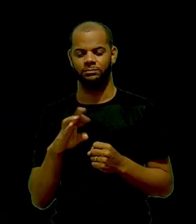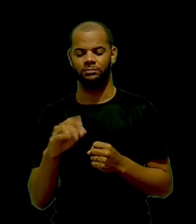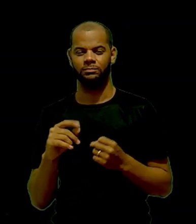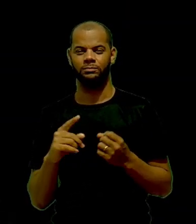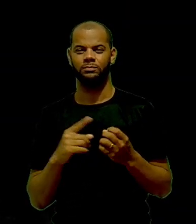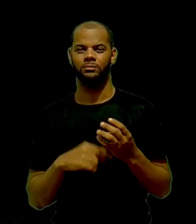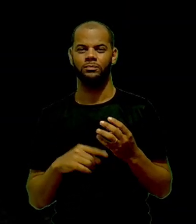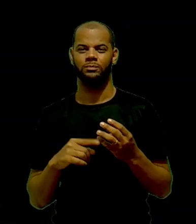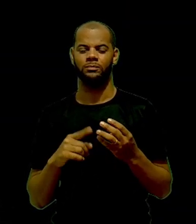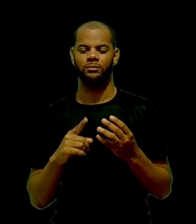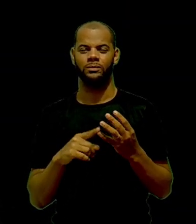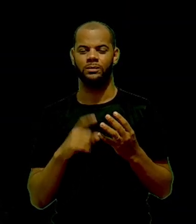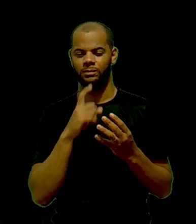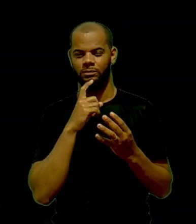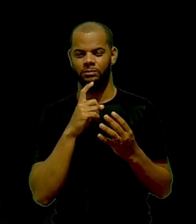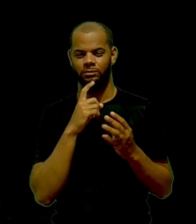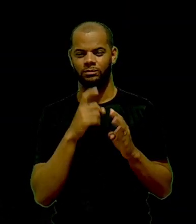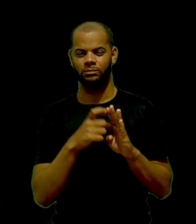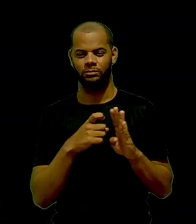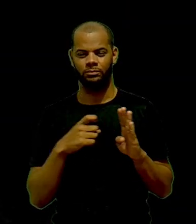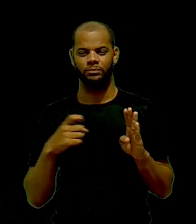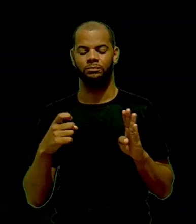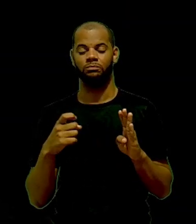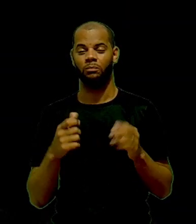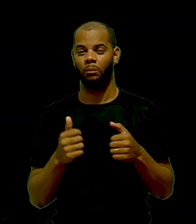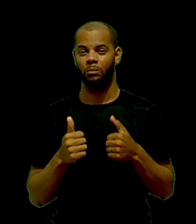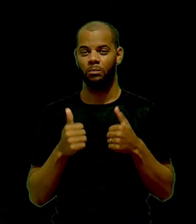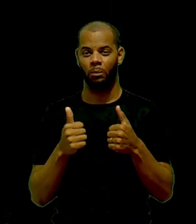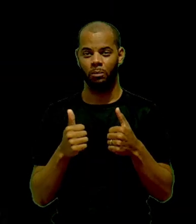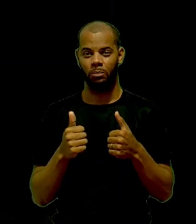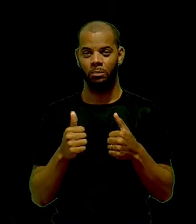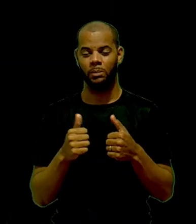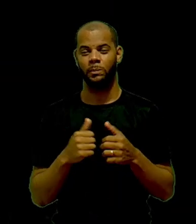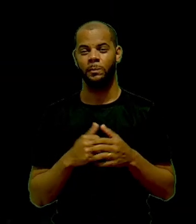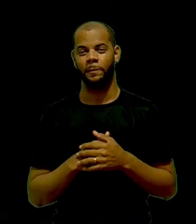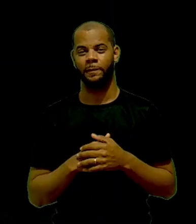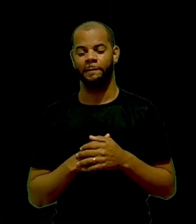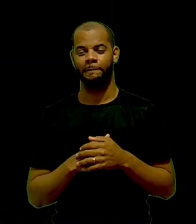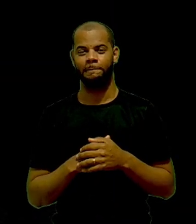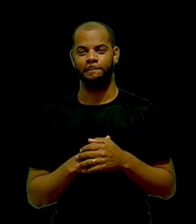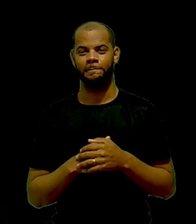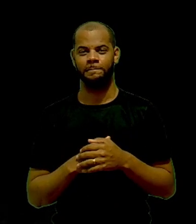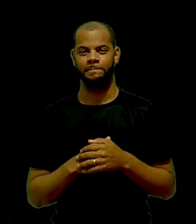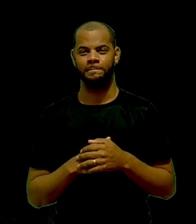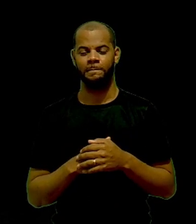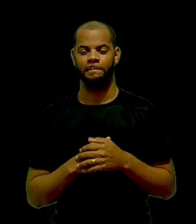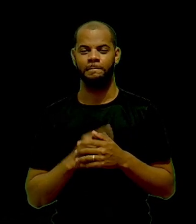vida, uma geladeira funcionando off-grid, fora da rede.